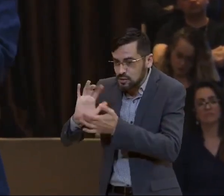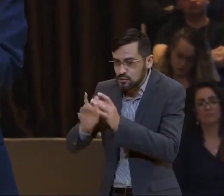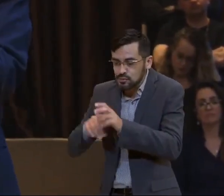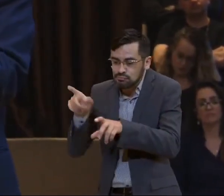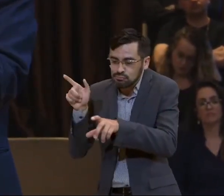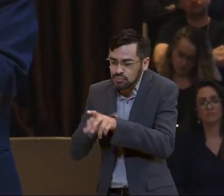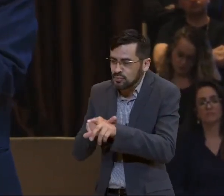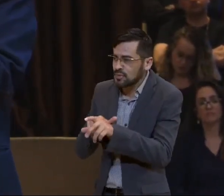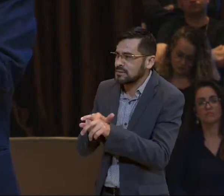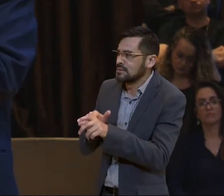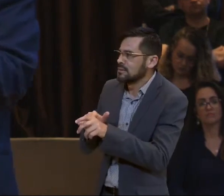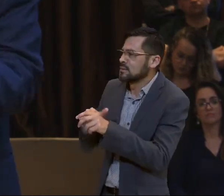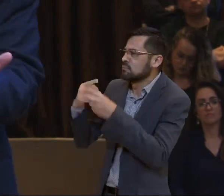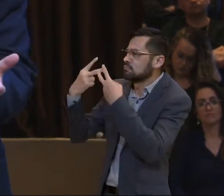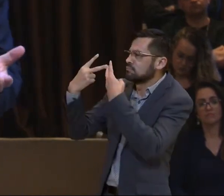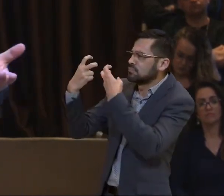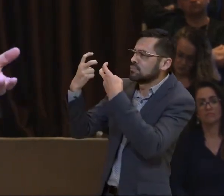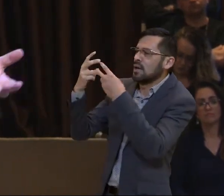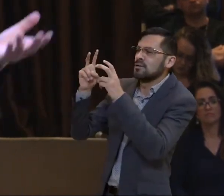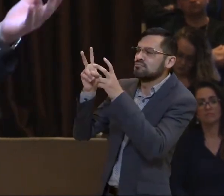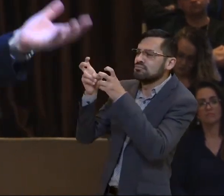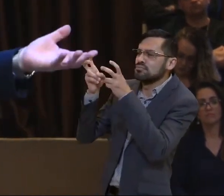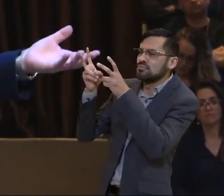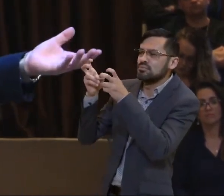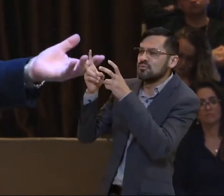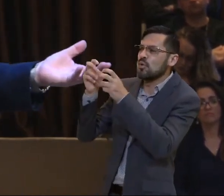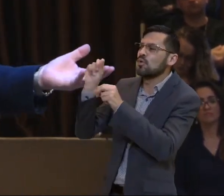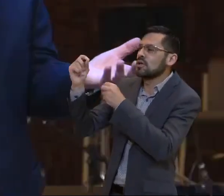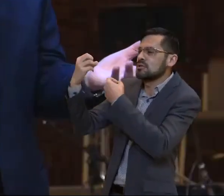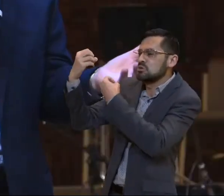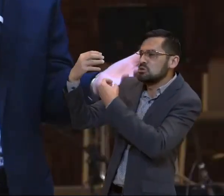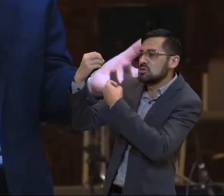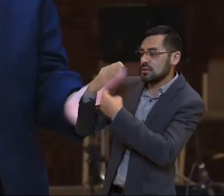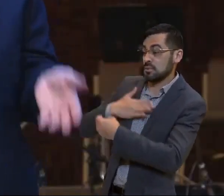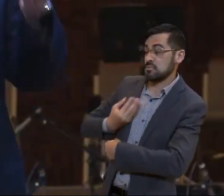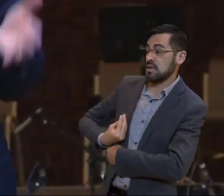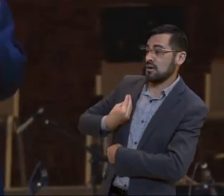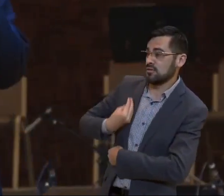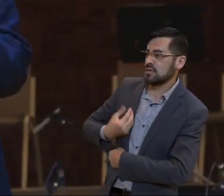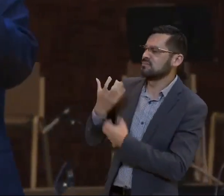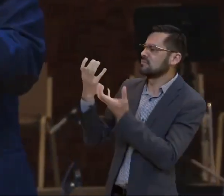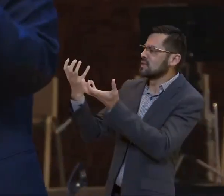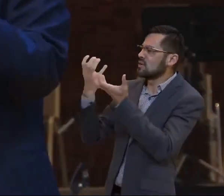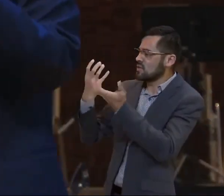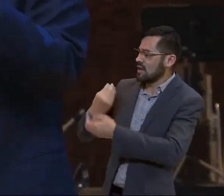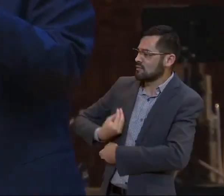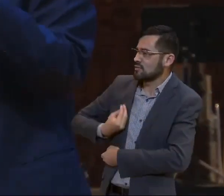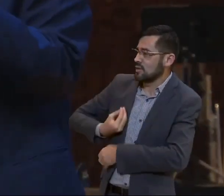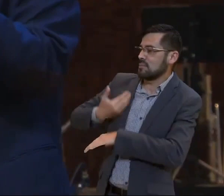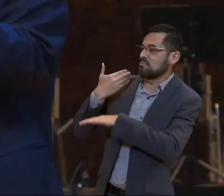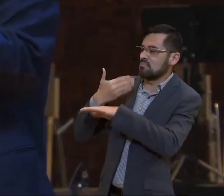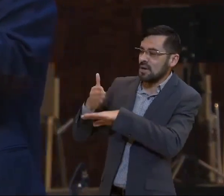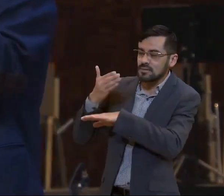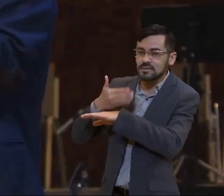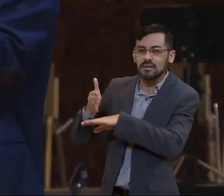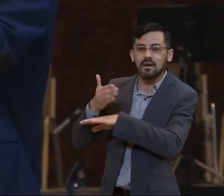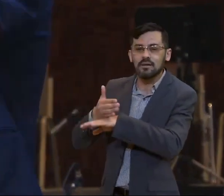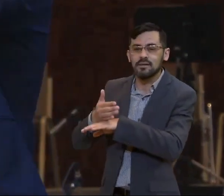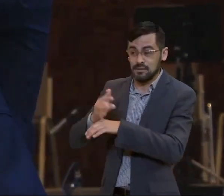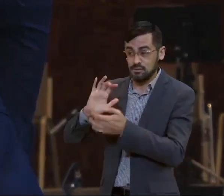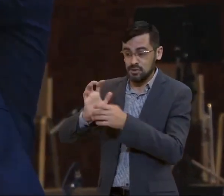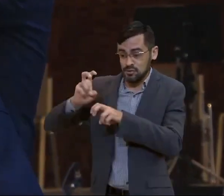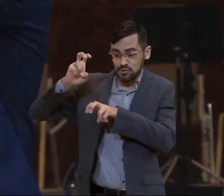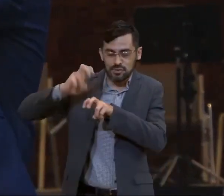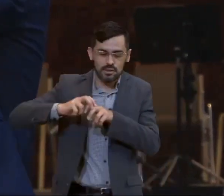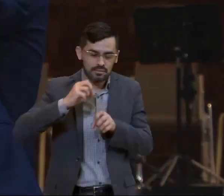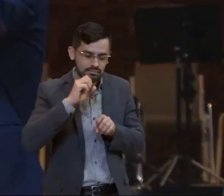qual é a tua vontade? Qual é a tua palavra? Qual é o teu ensino para a minha vida? Eu quero viver isso, Senhor, porque tu